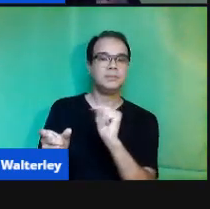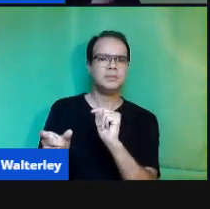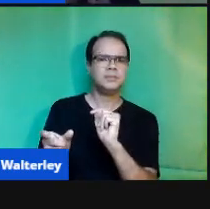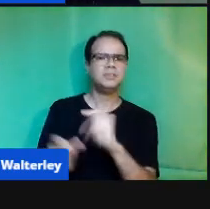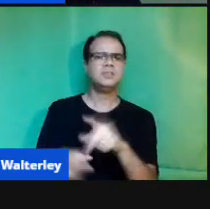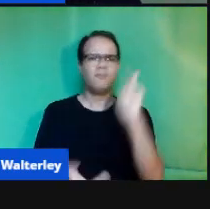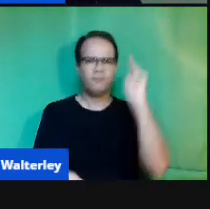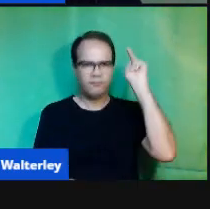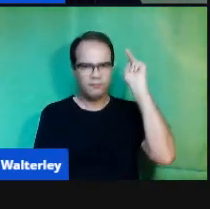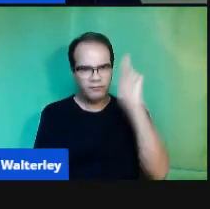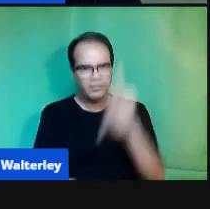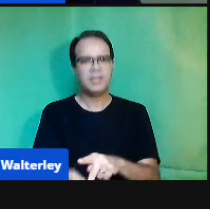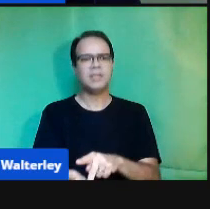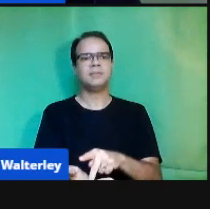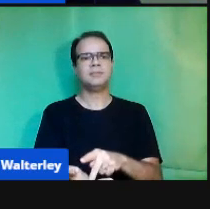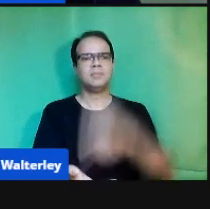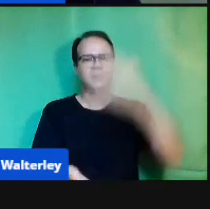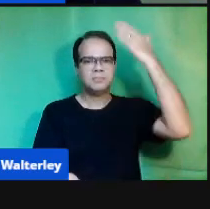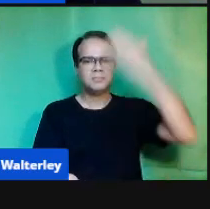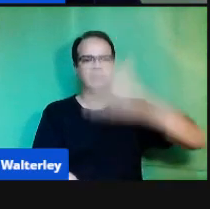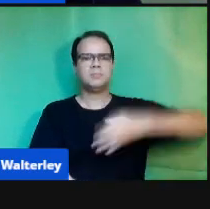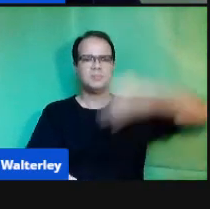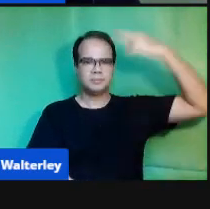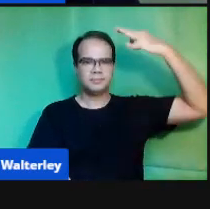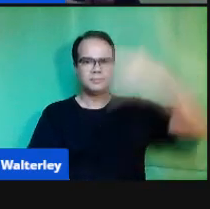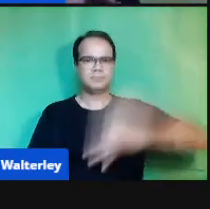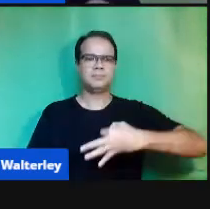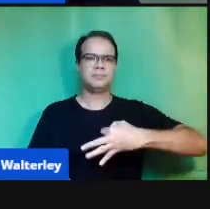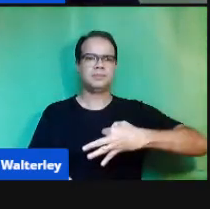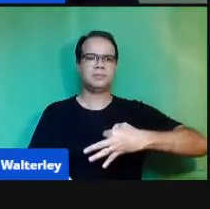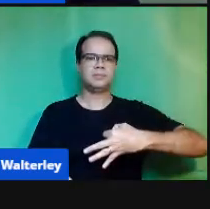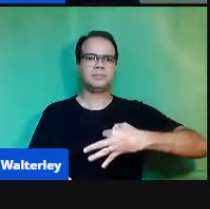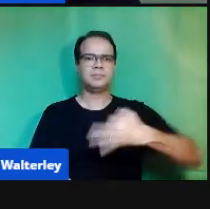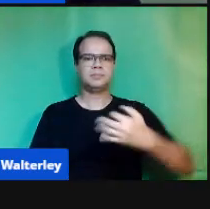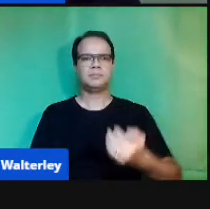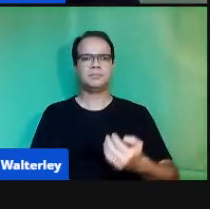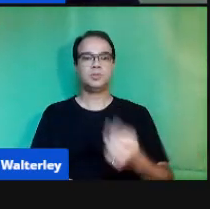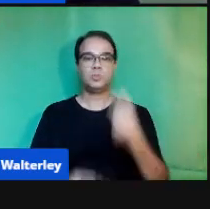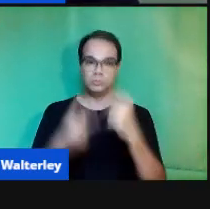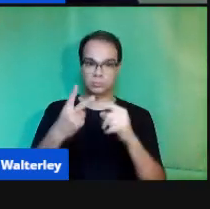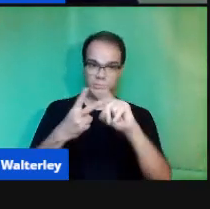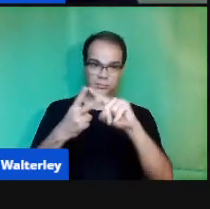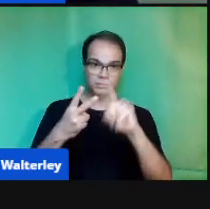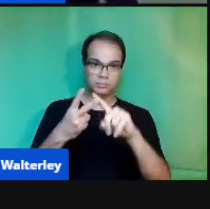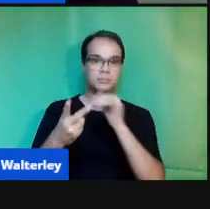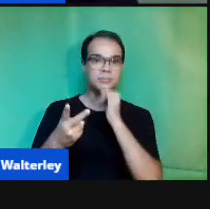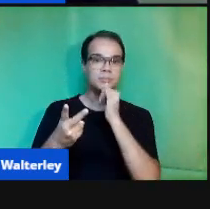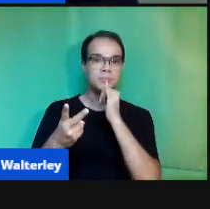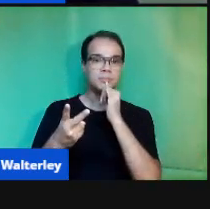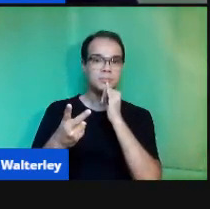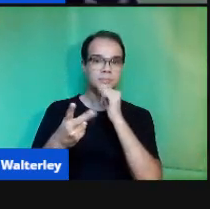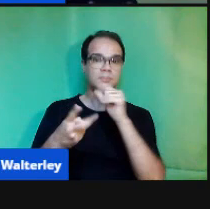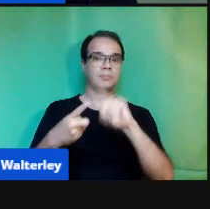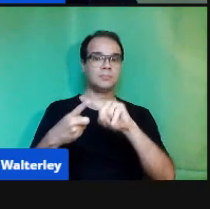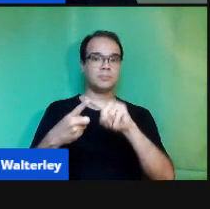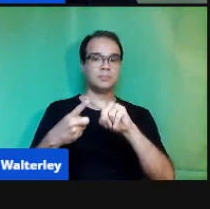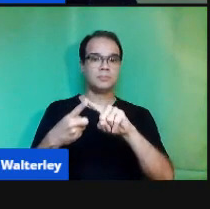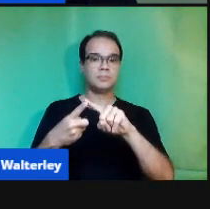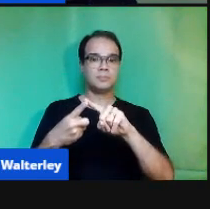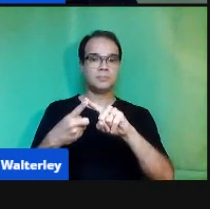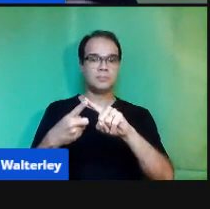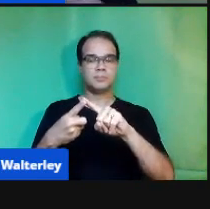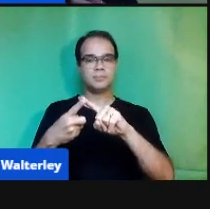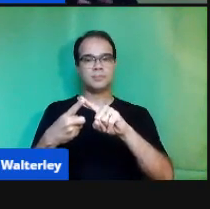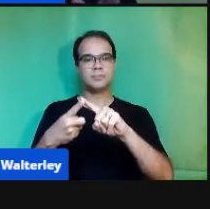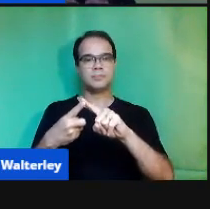documentário, provar que ele está certo de alguma coisa. Aqui eu tenho dois exemplos. Um é o filme Babás, da Consuelo